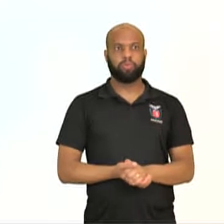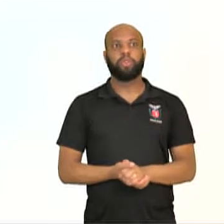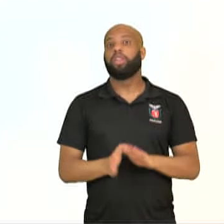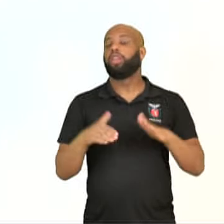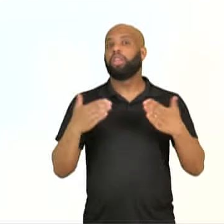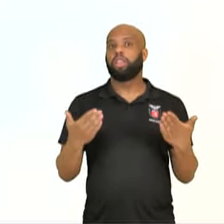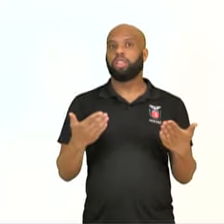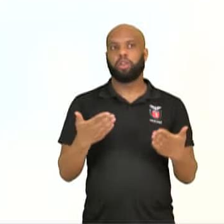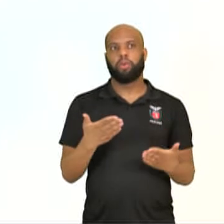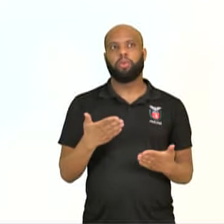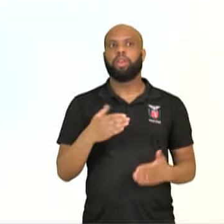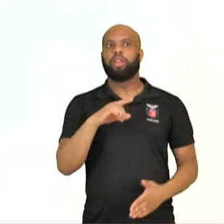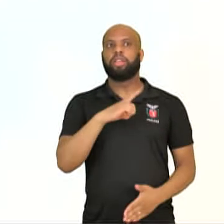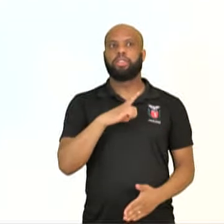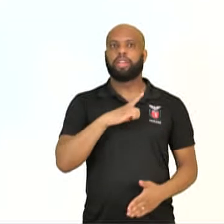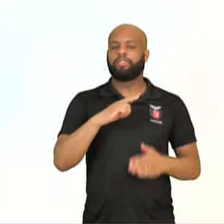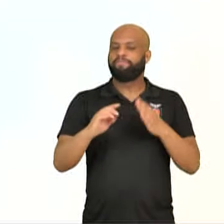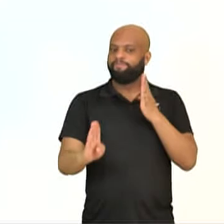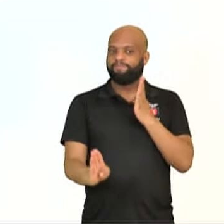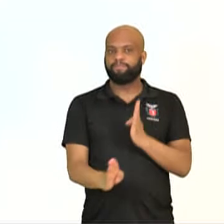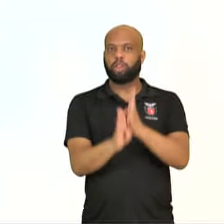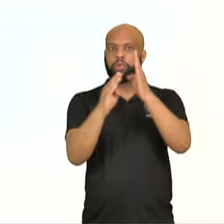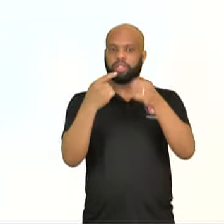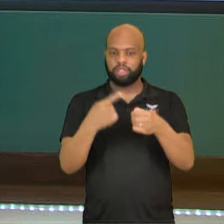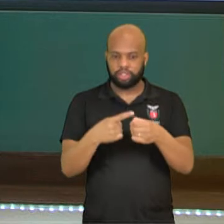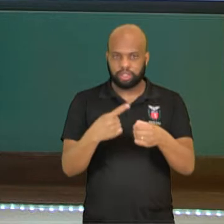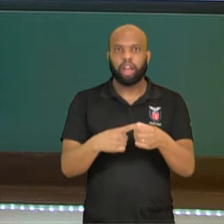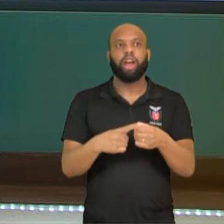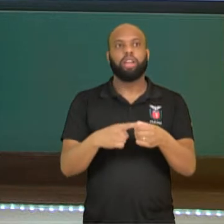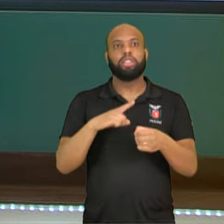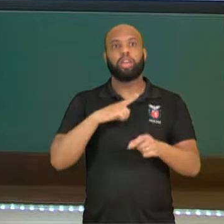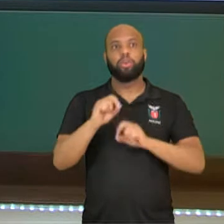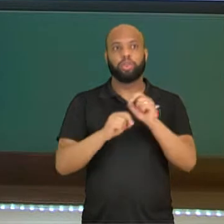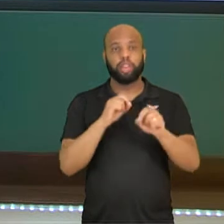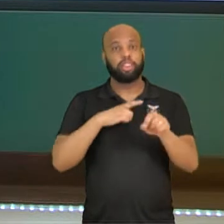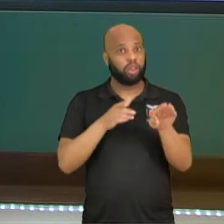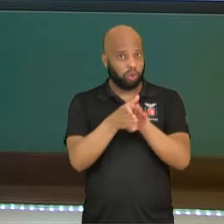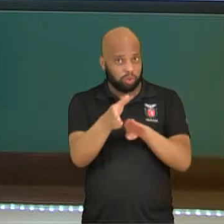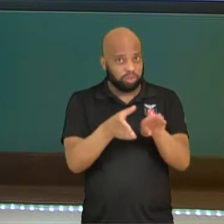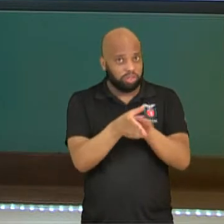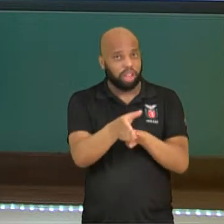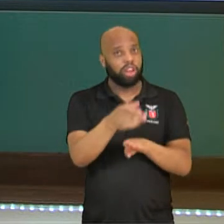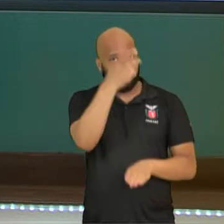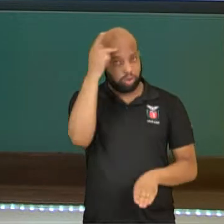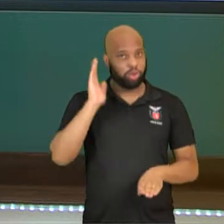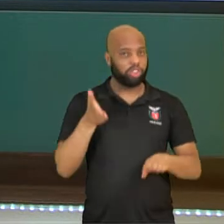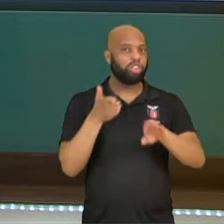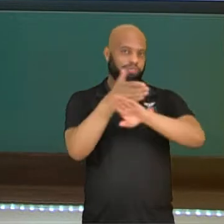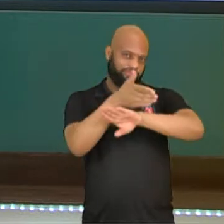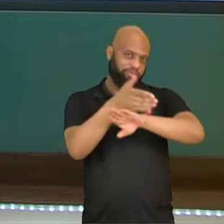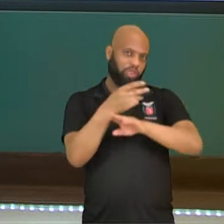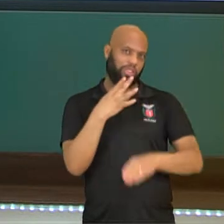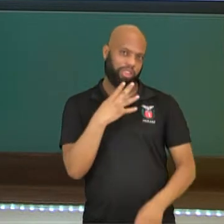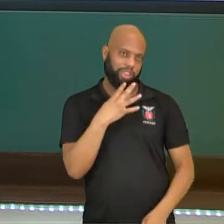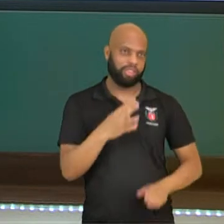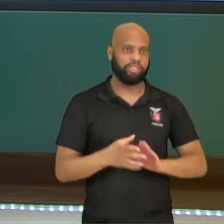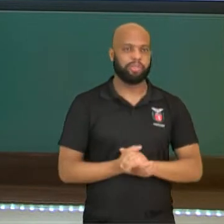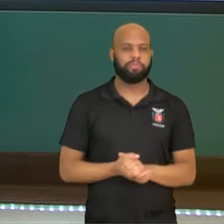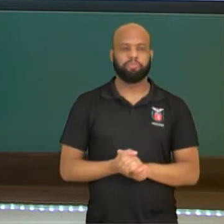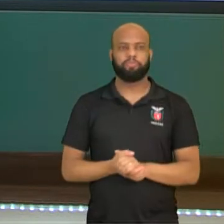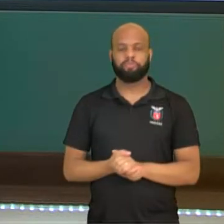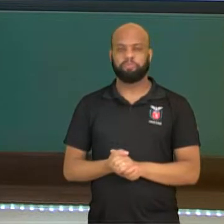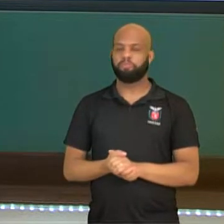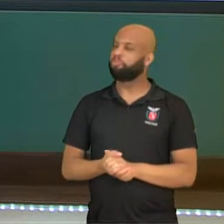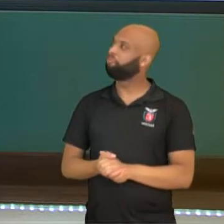como melhor descobrir uma cidade aí seguindo os conselhos, as recomendações de um local. Os gostaria de saber